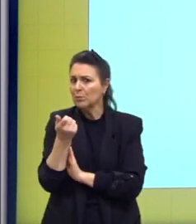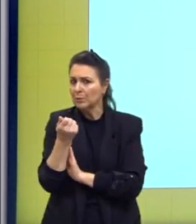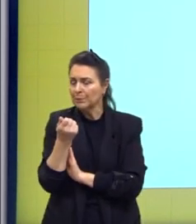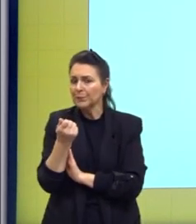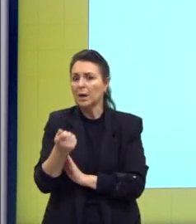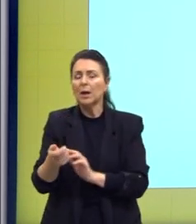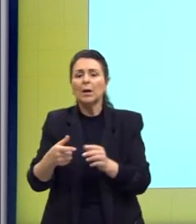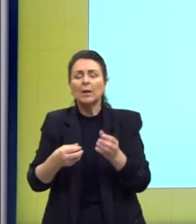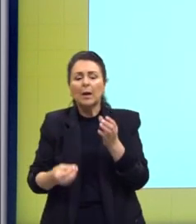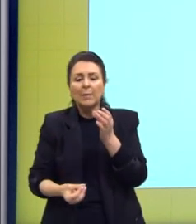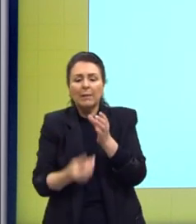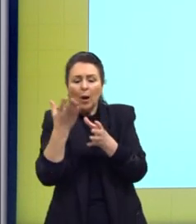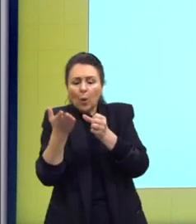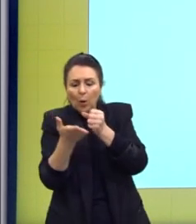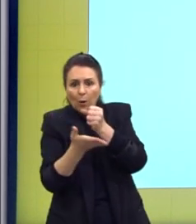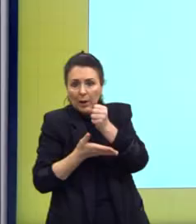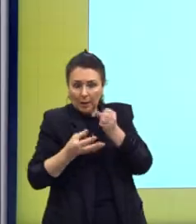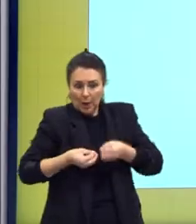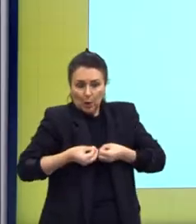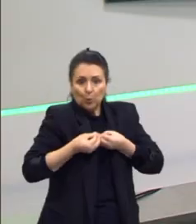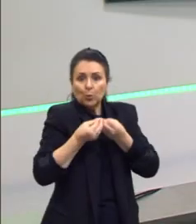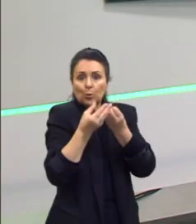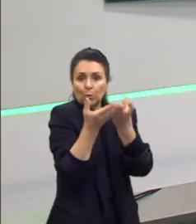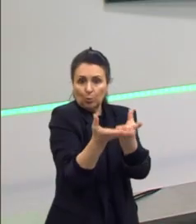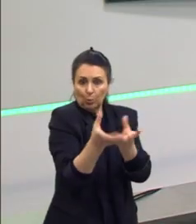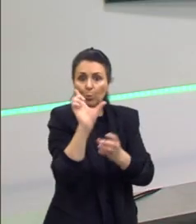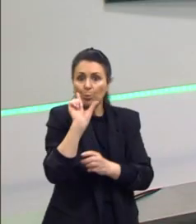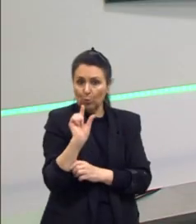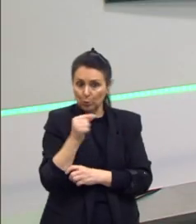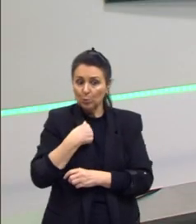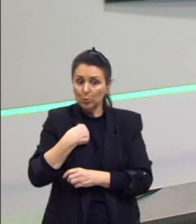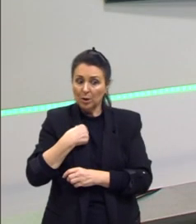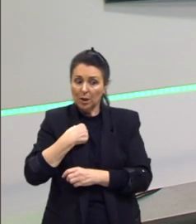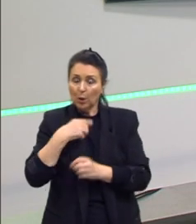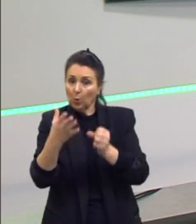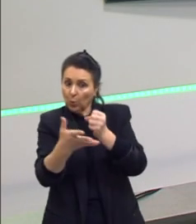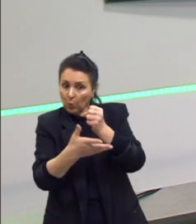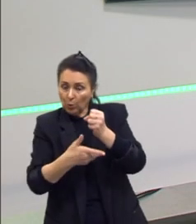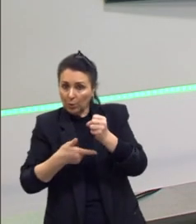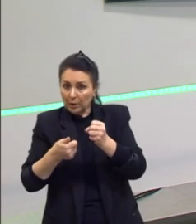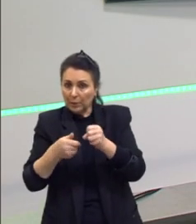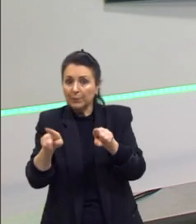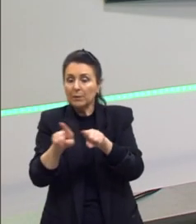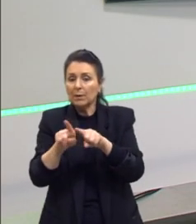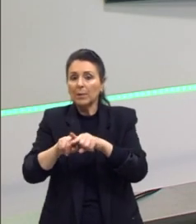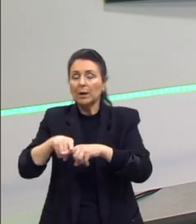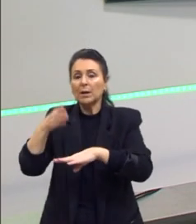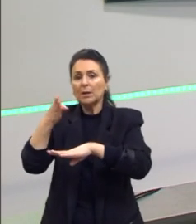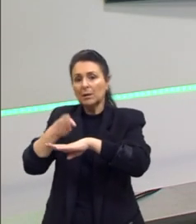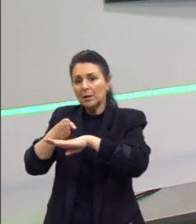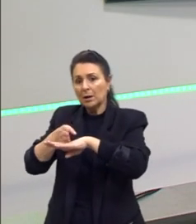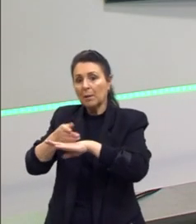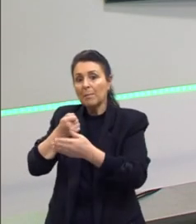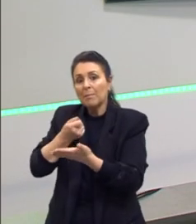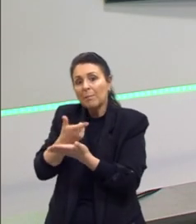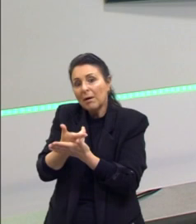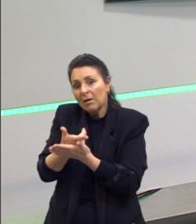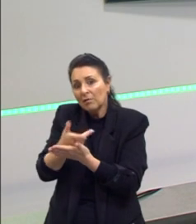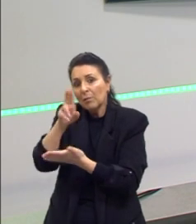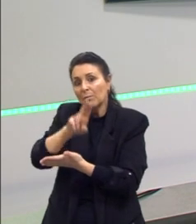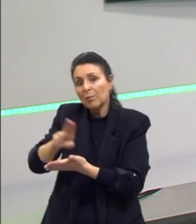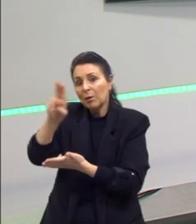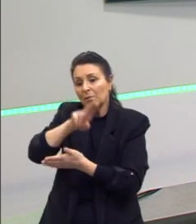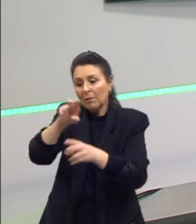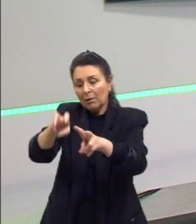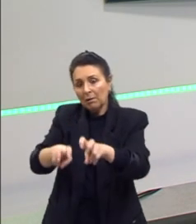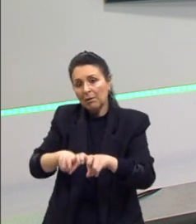colheita eu dou uma parte da minha colheita para o senhor feudal na idade moderna eles precisavam pagar para arrendar o campo